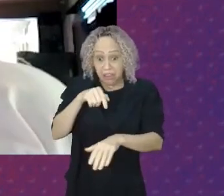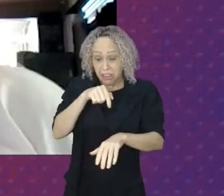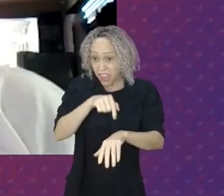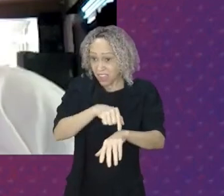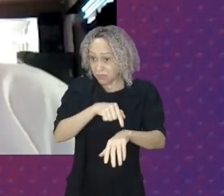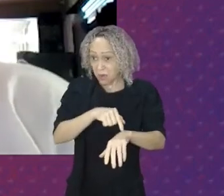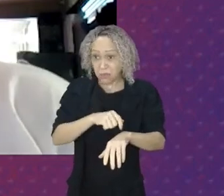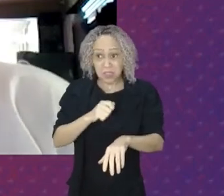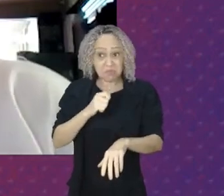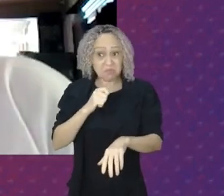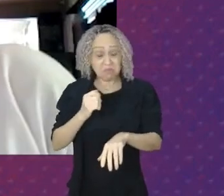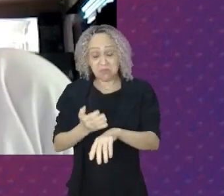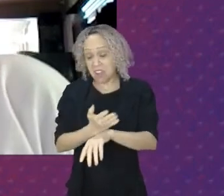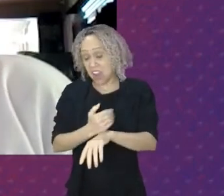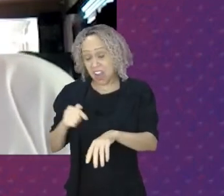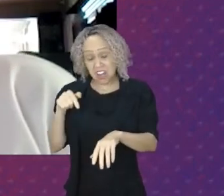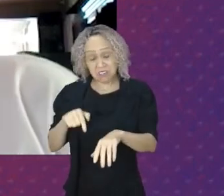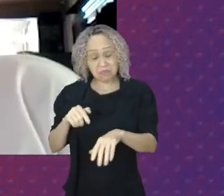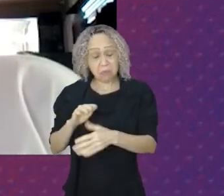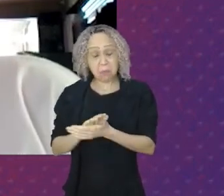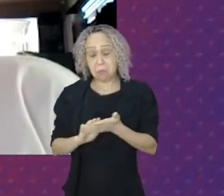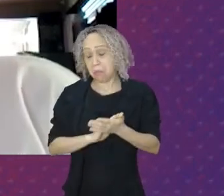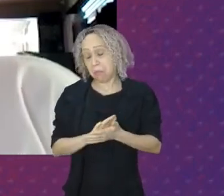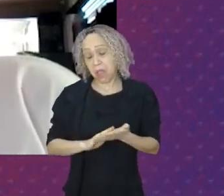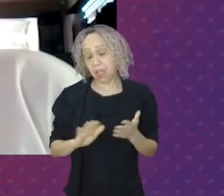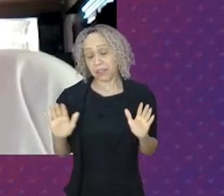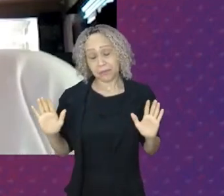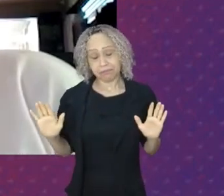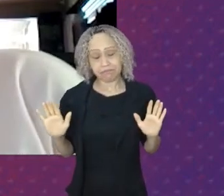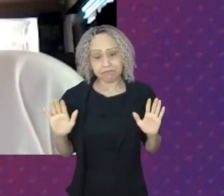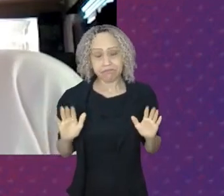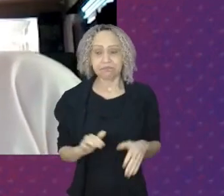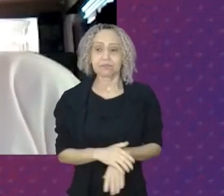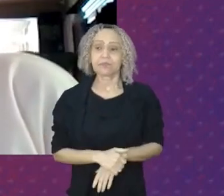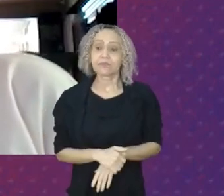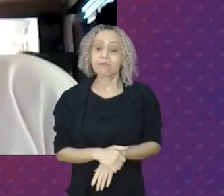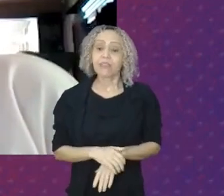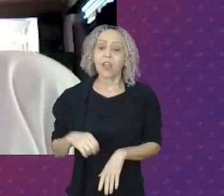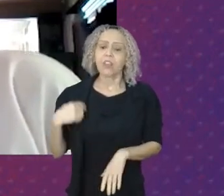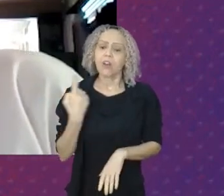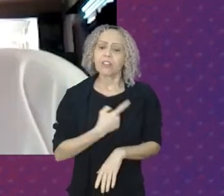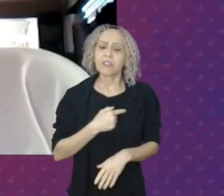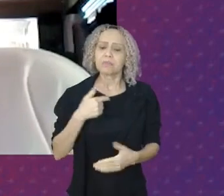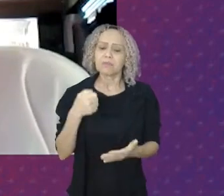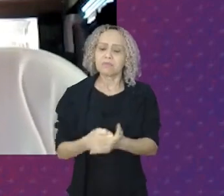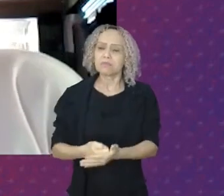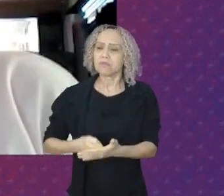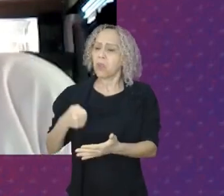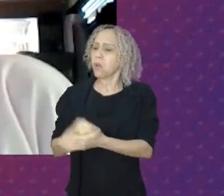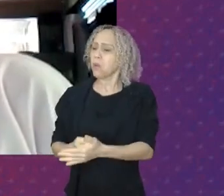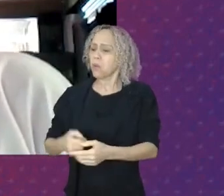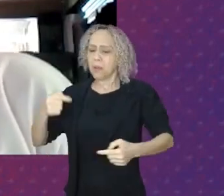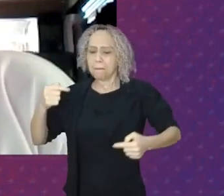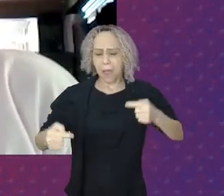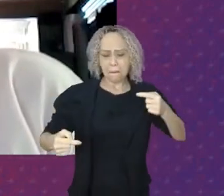nessa trajetória toda, nós tivemos diversas lutas, diversos